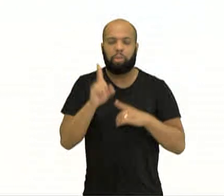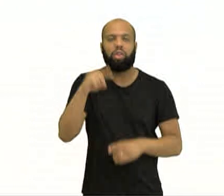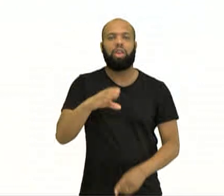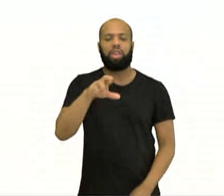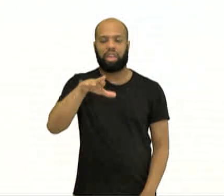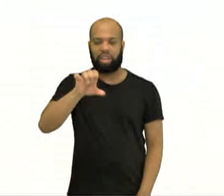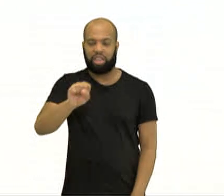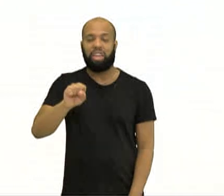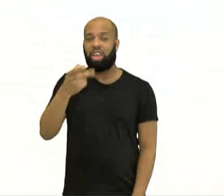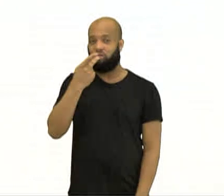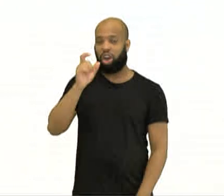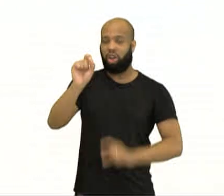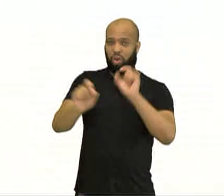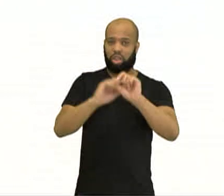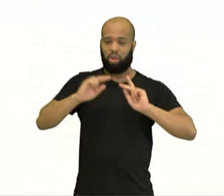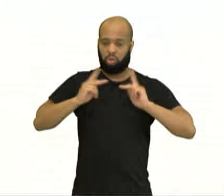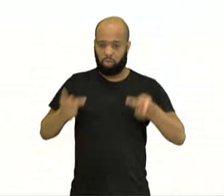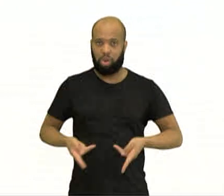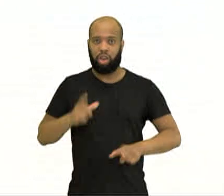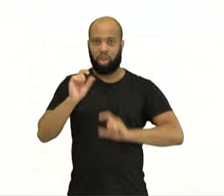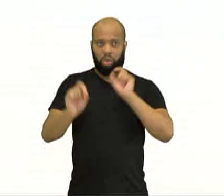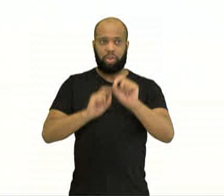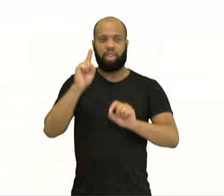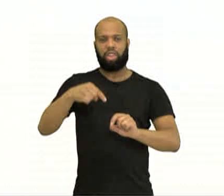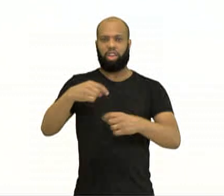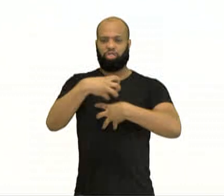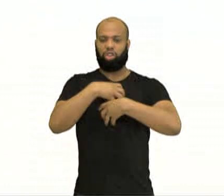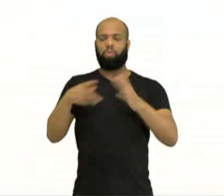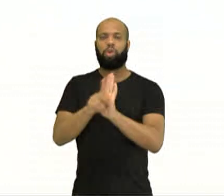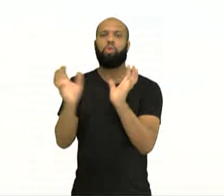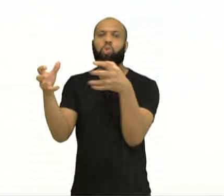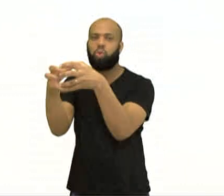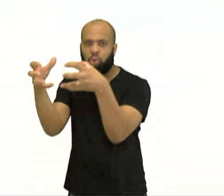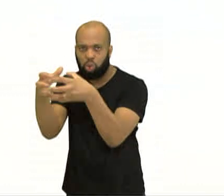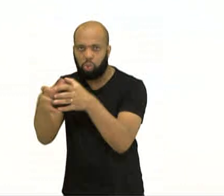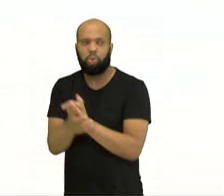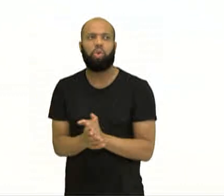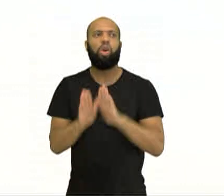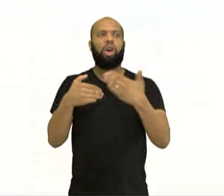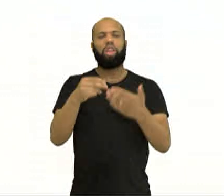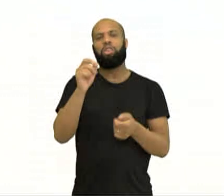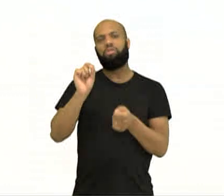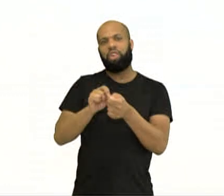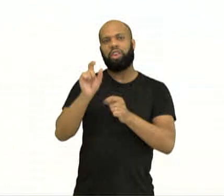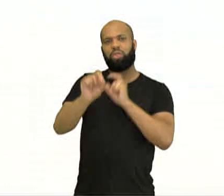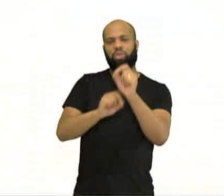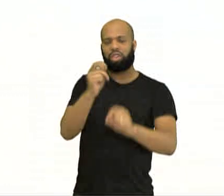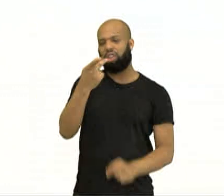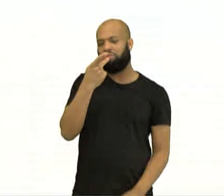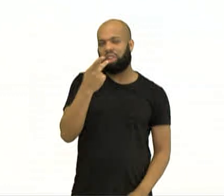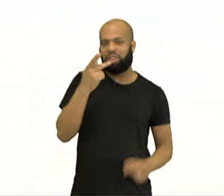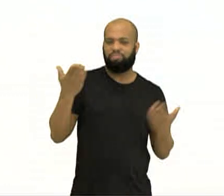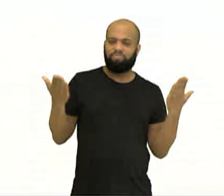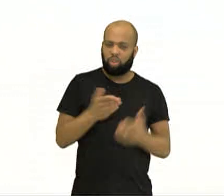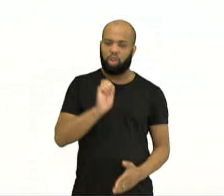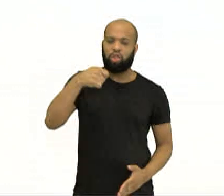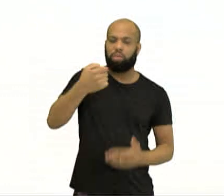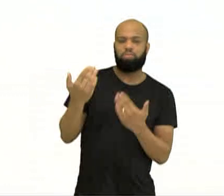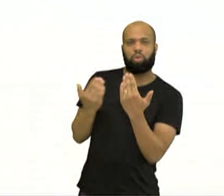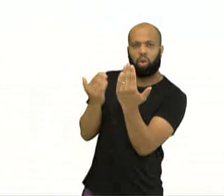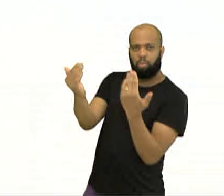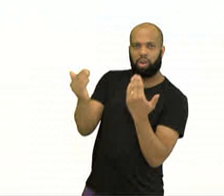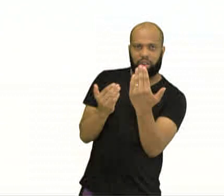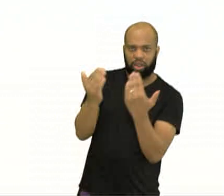seres coletivos, tais quais as abelhinhas, né? Ela está fazendo essa fala e essa